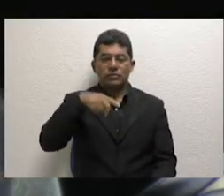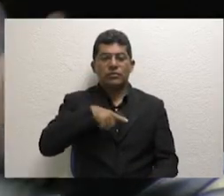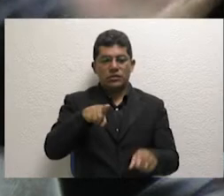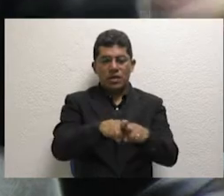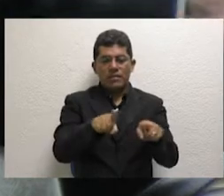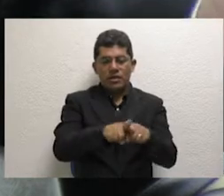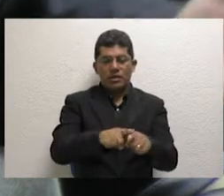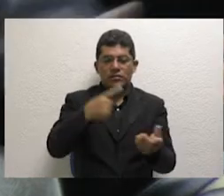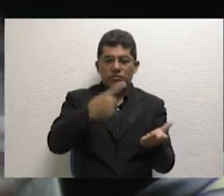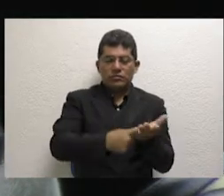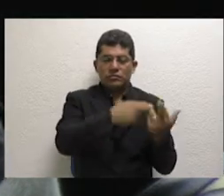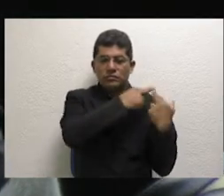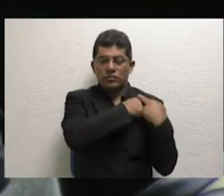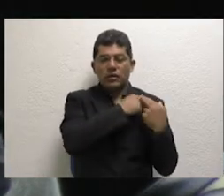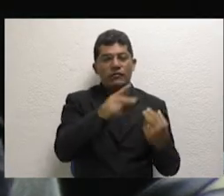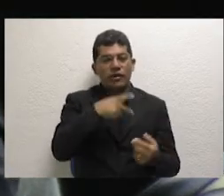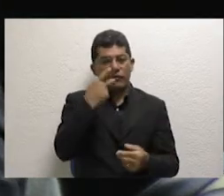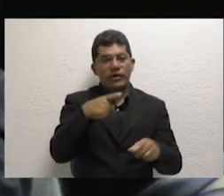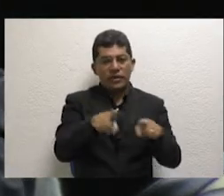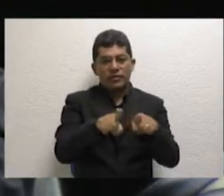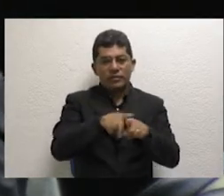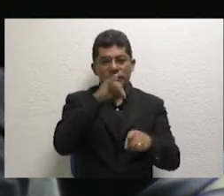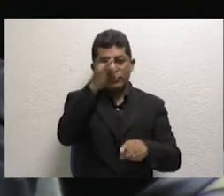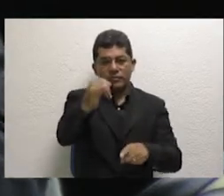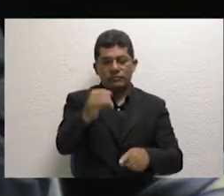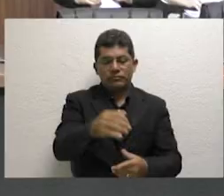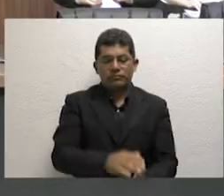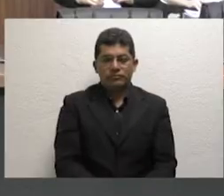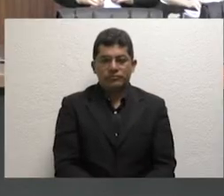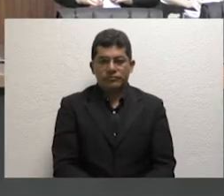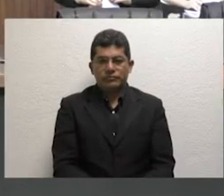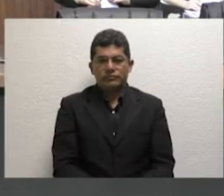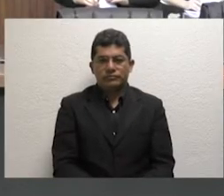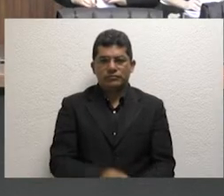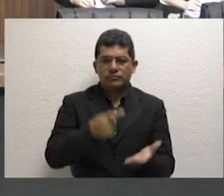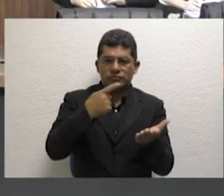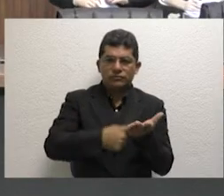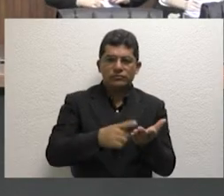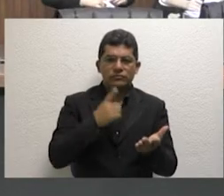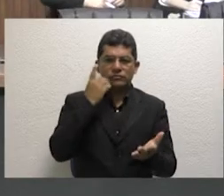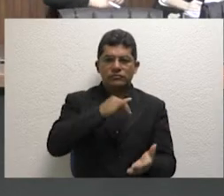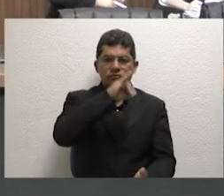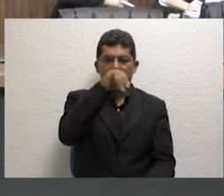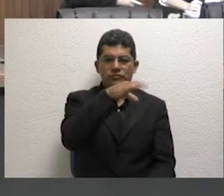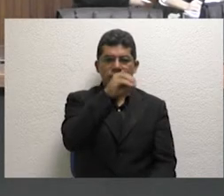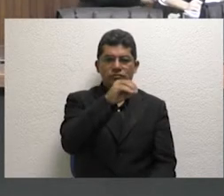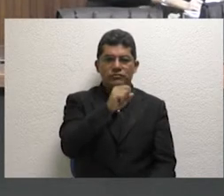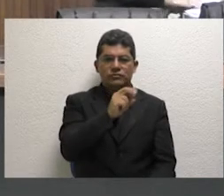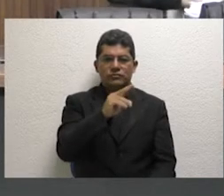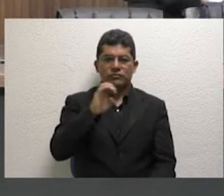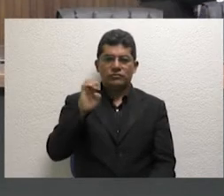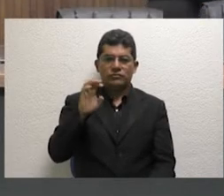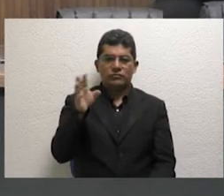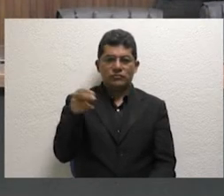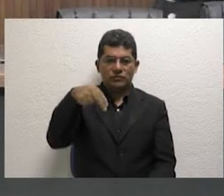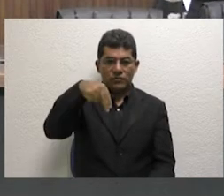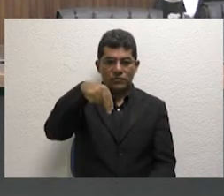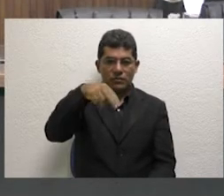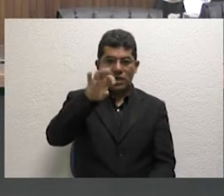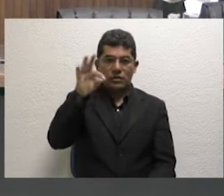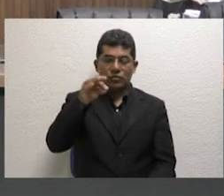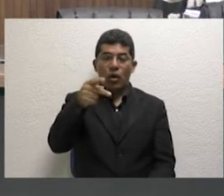tempo que ele irá falar a vossa excelência já foi acordado com o deputado Josué Neto os professores que estão aqui